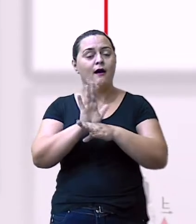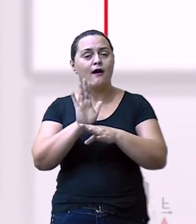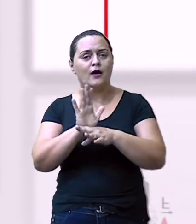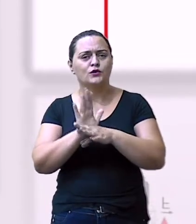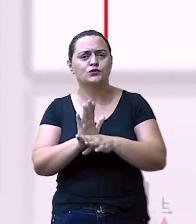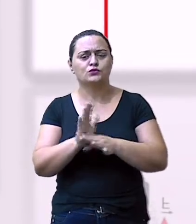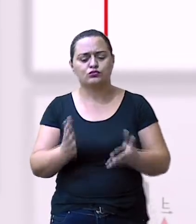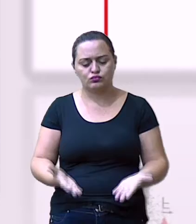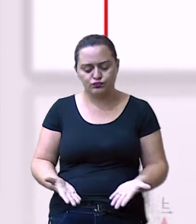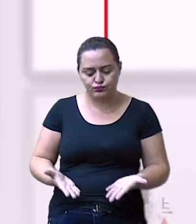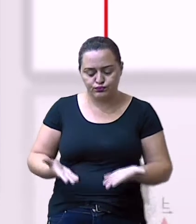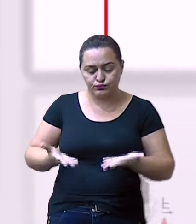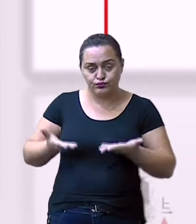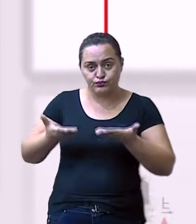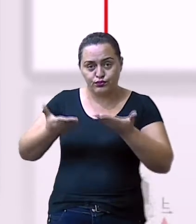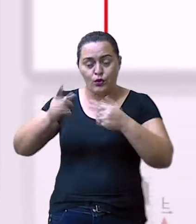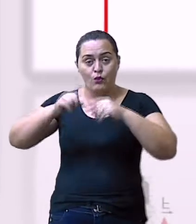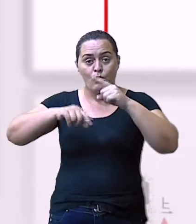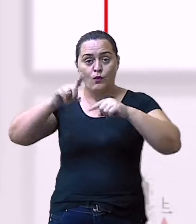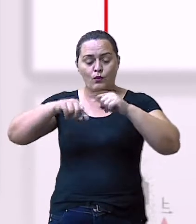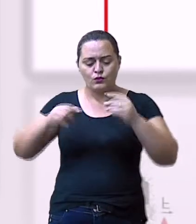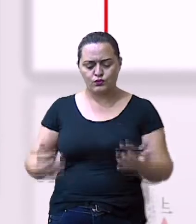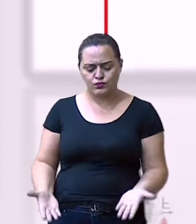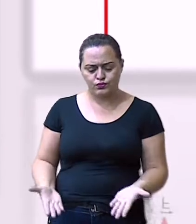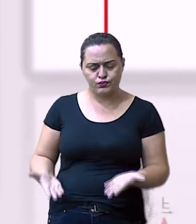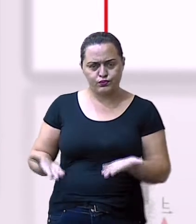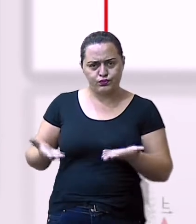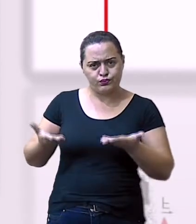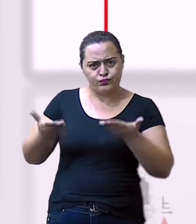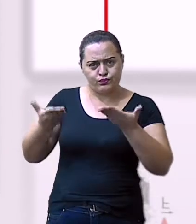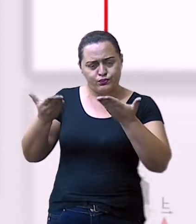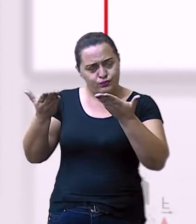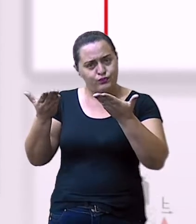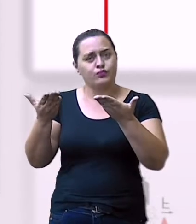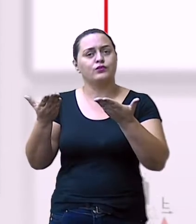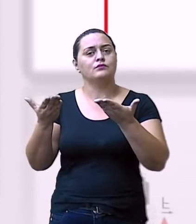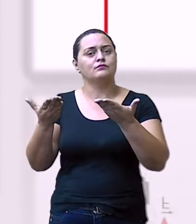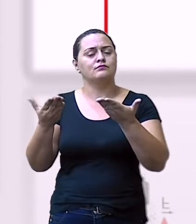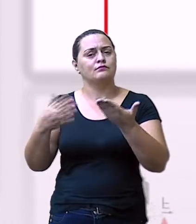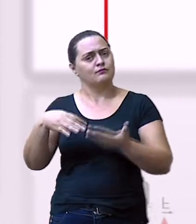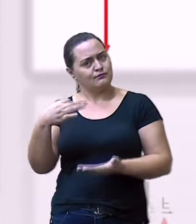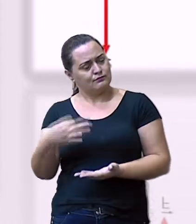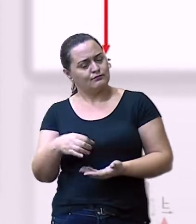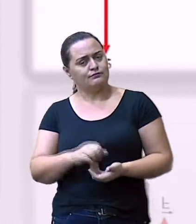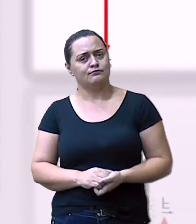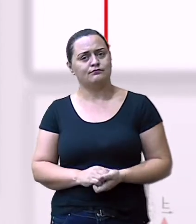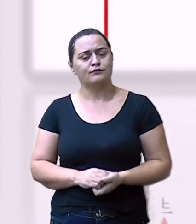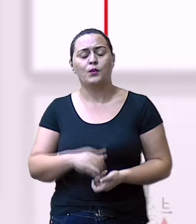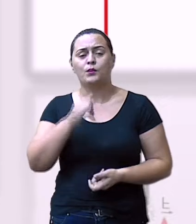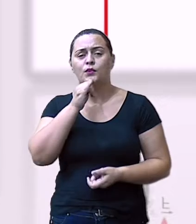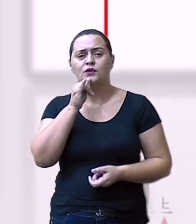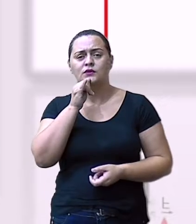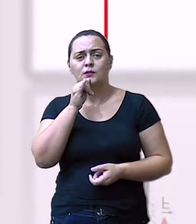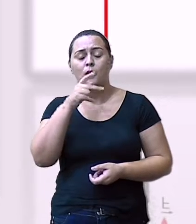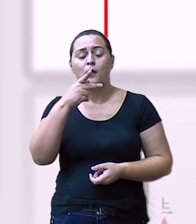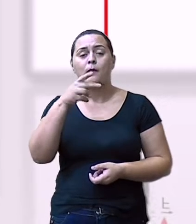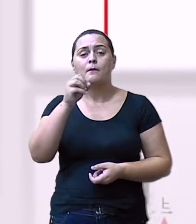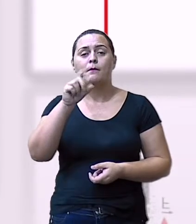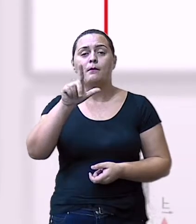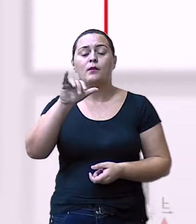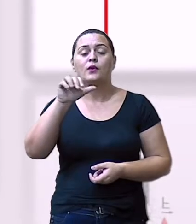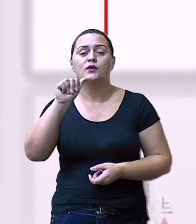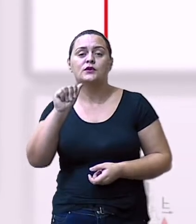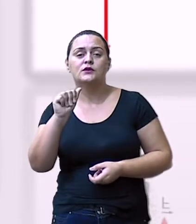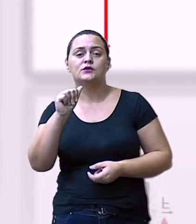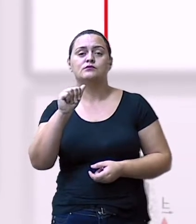tranquila. Não vai haver um deslize dessa polia. Por exemplo, a polia é livre para girar